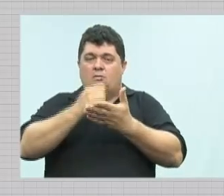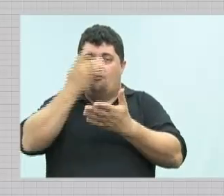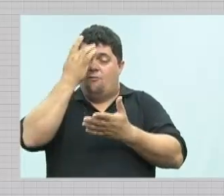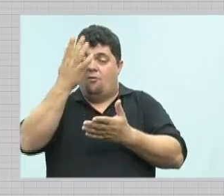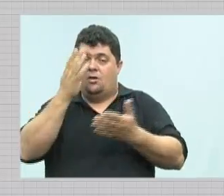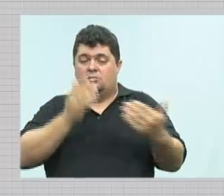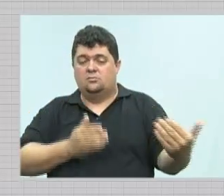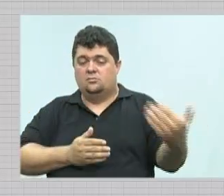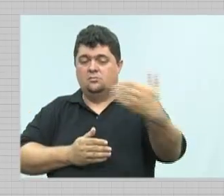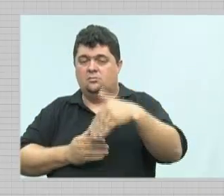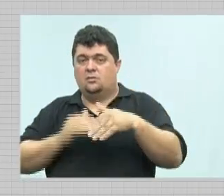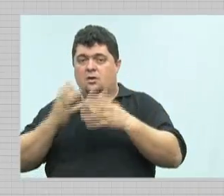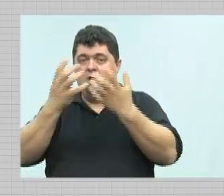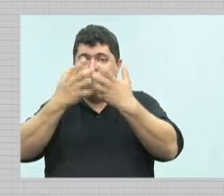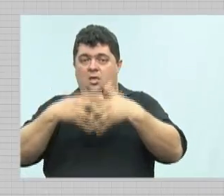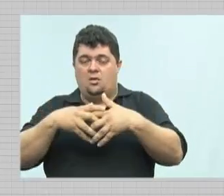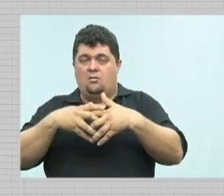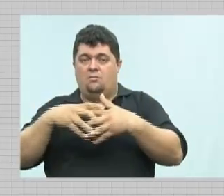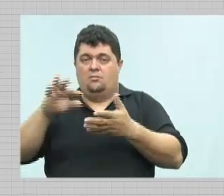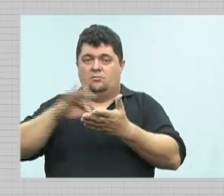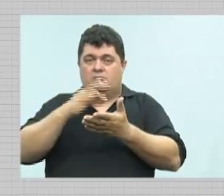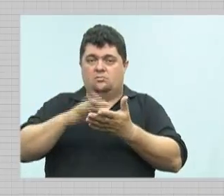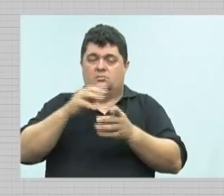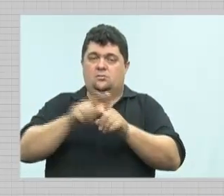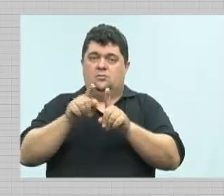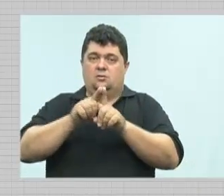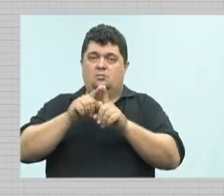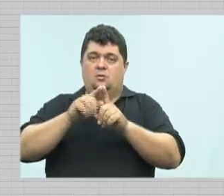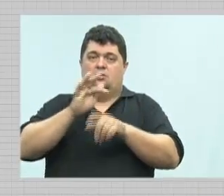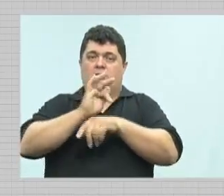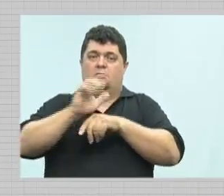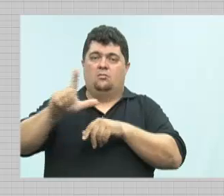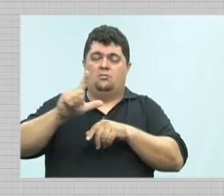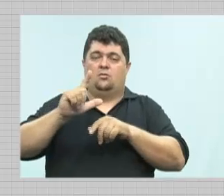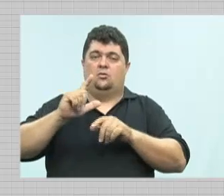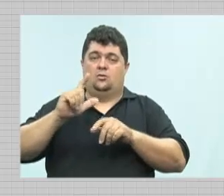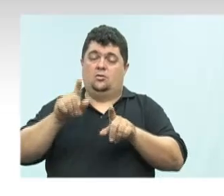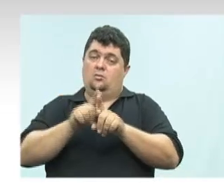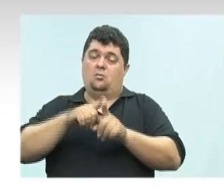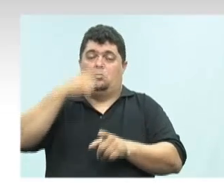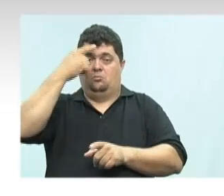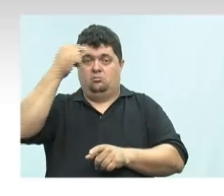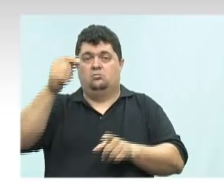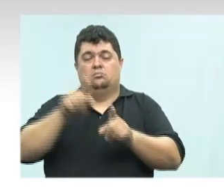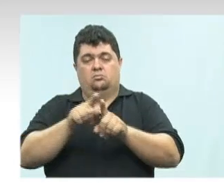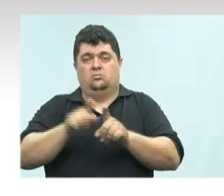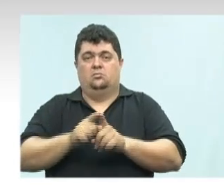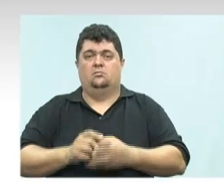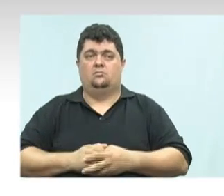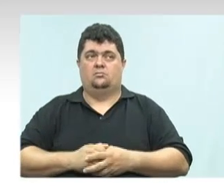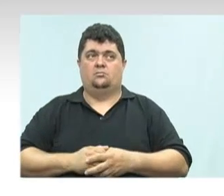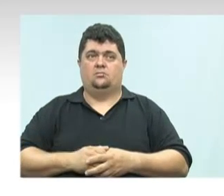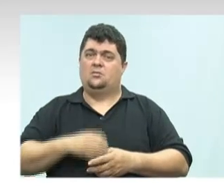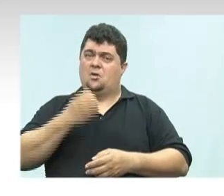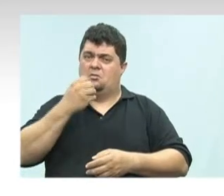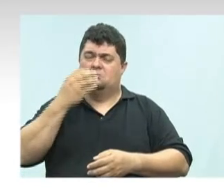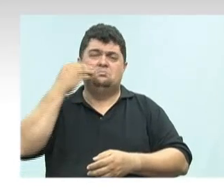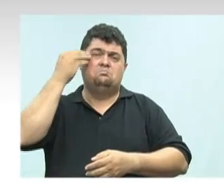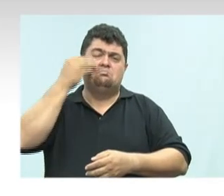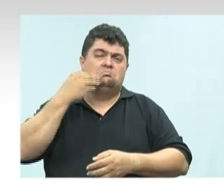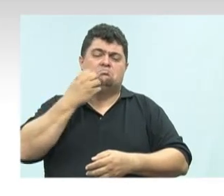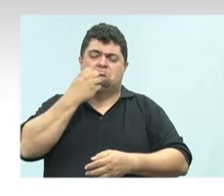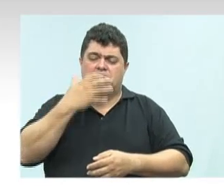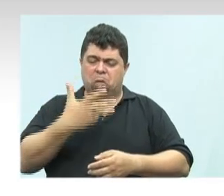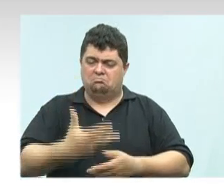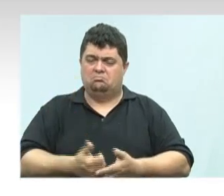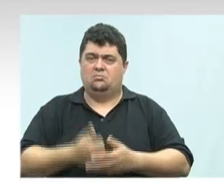alunos no Instituto Federal e nas redes federais de ensino, em nível superior também. Excelente, uma baita experiência, né,